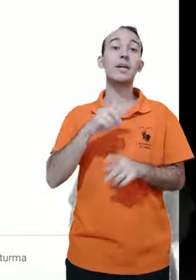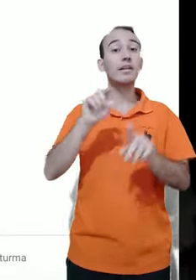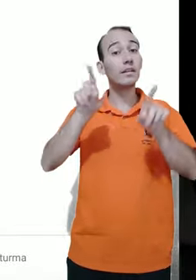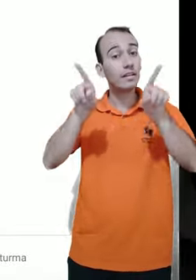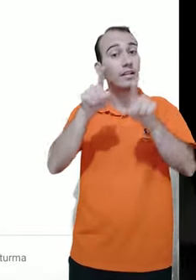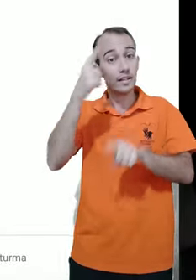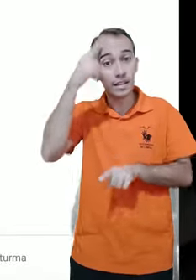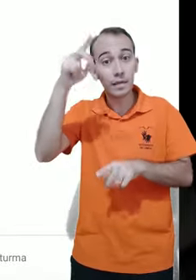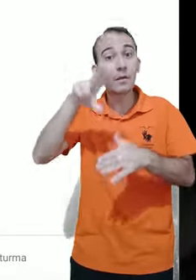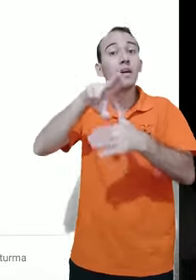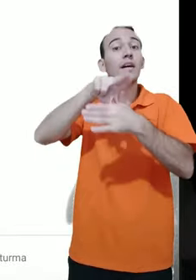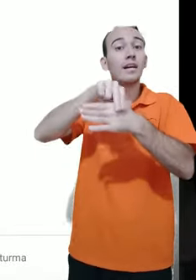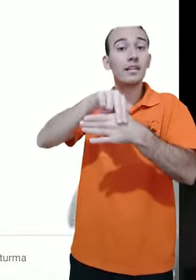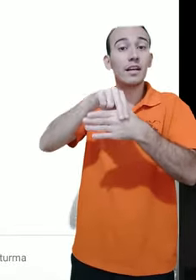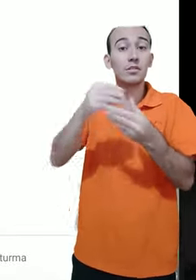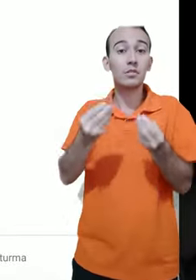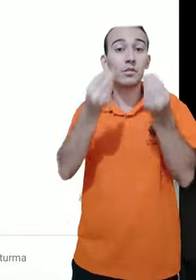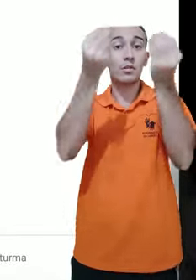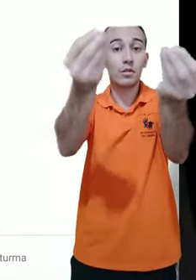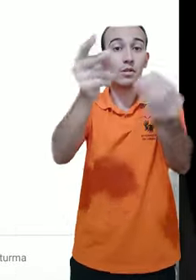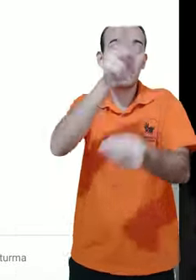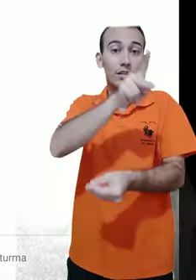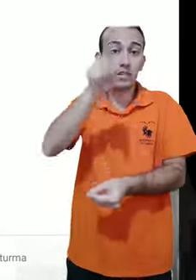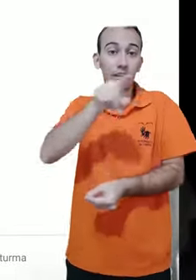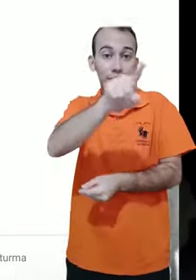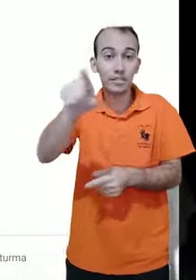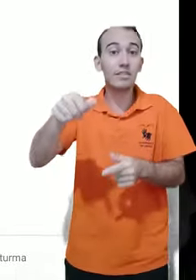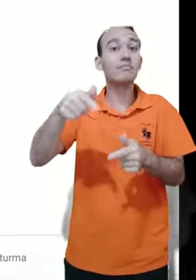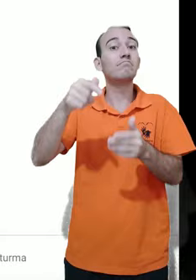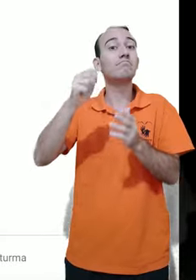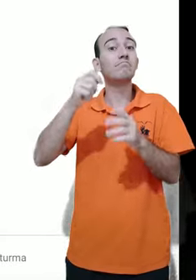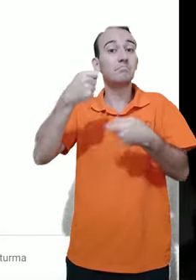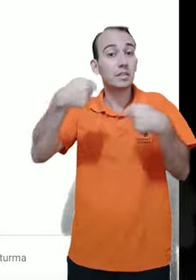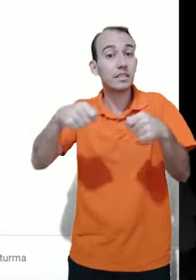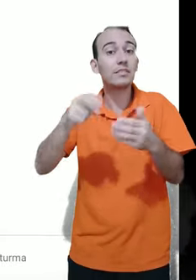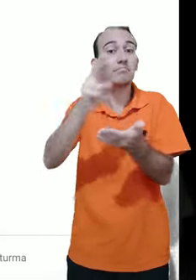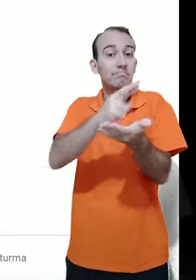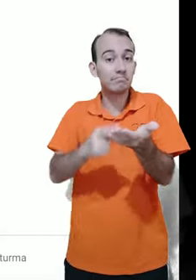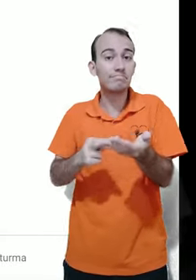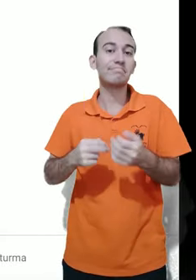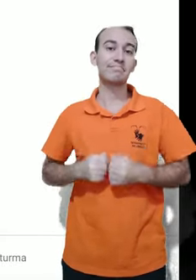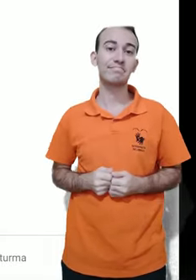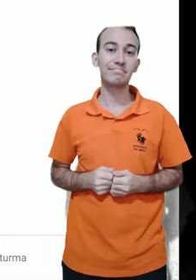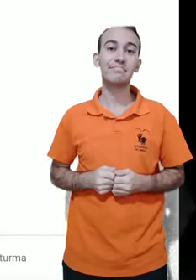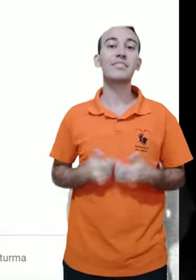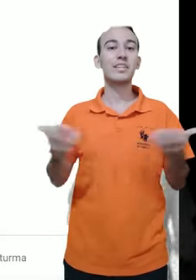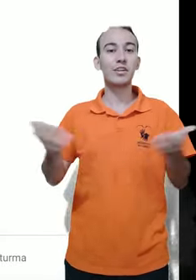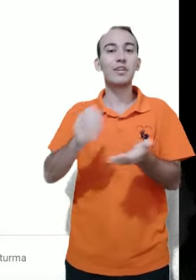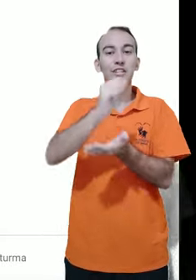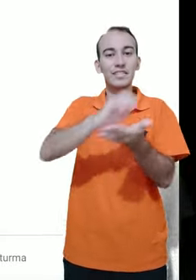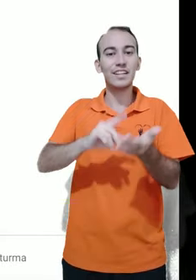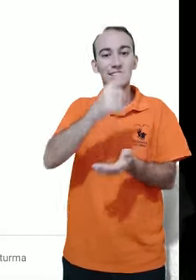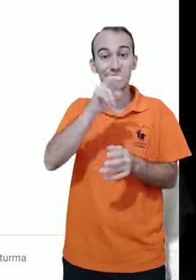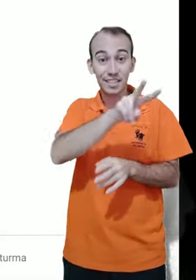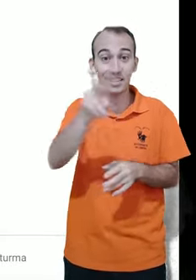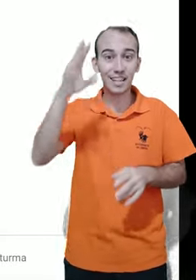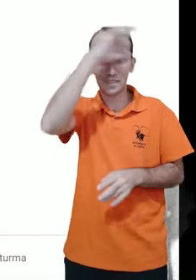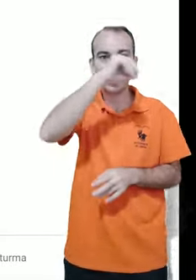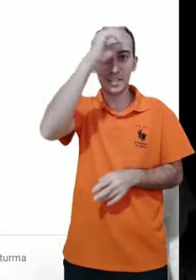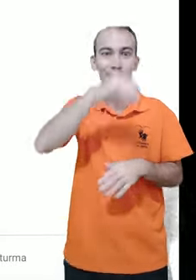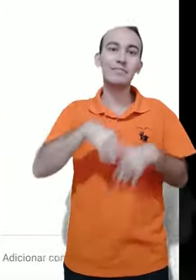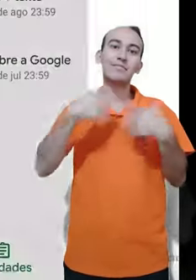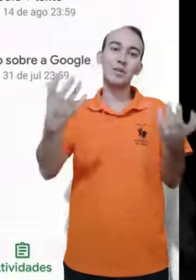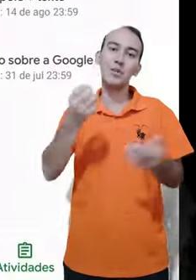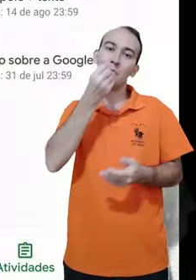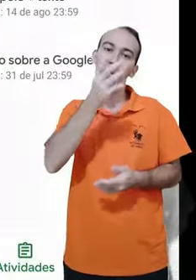e os anexos que são material em si que o professor está disponibilizando e agora que conhecemos o menu de